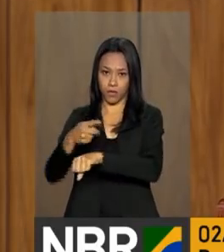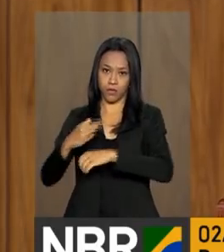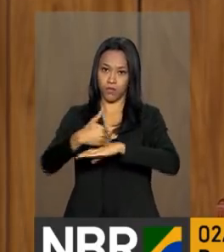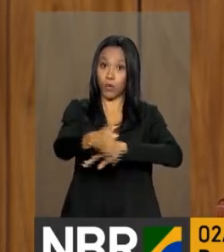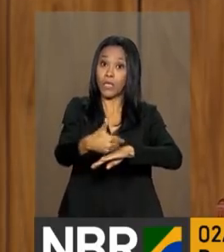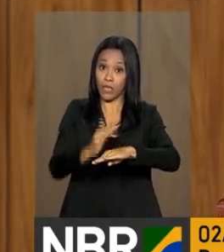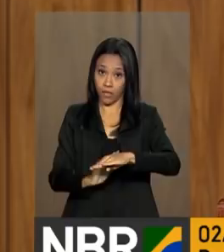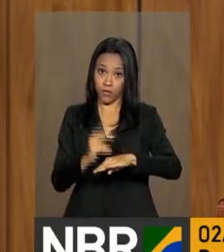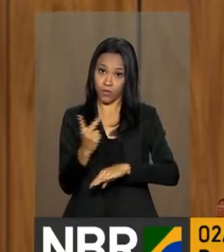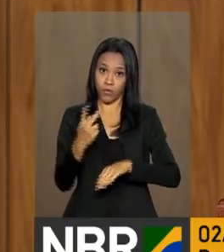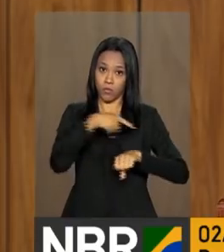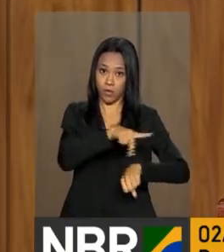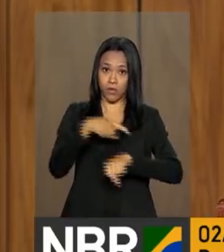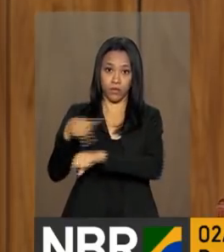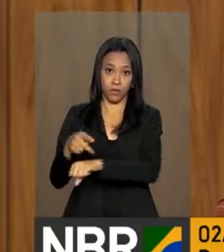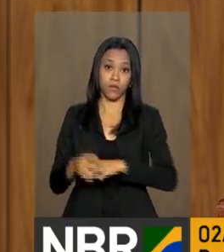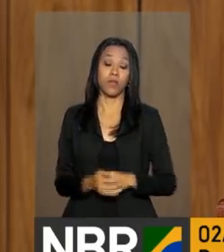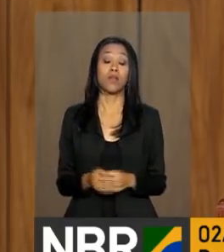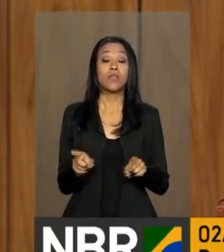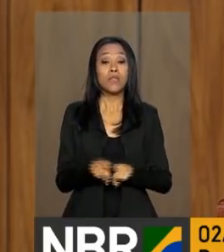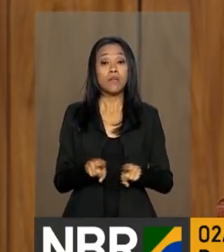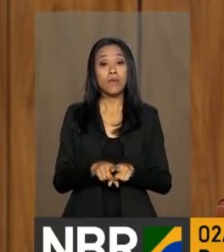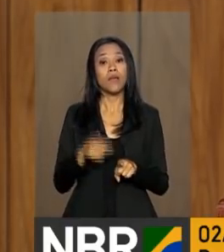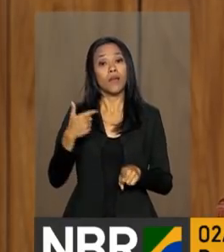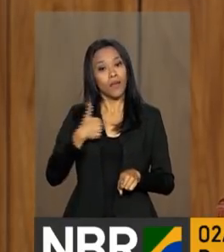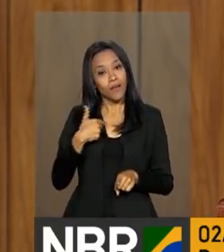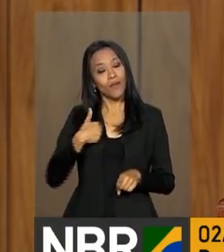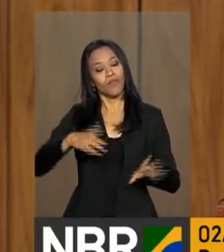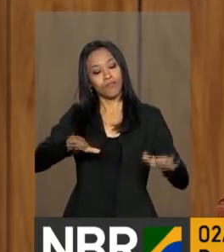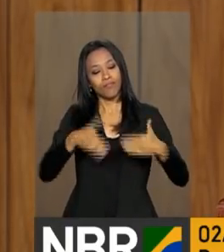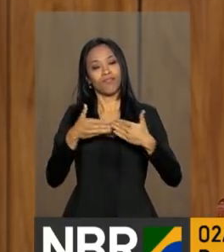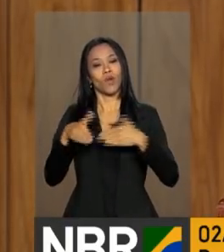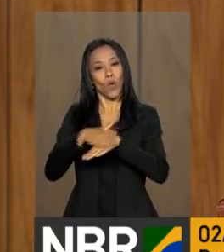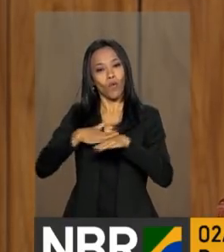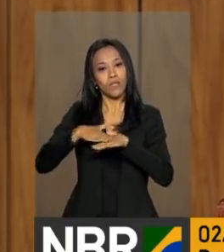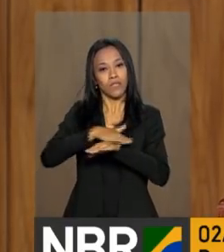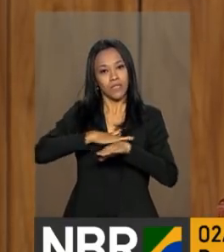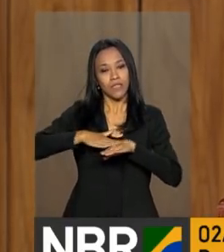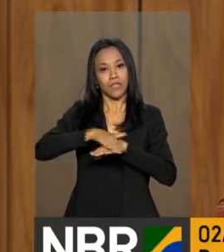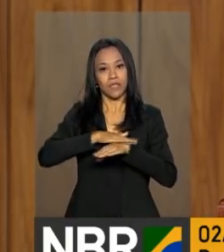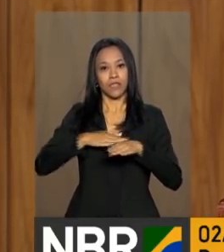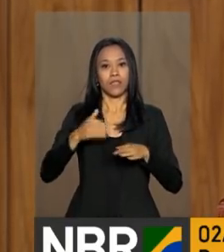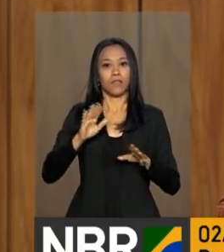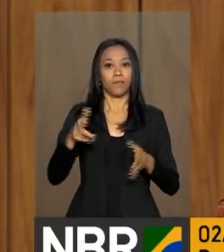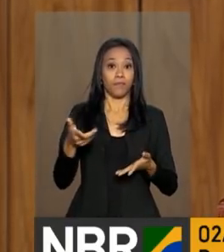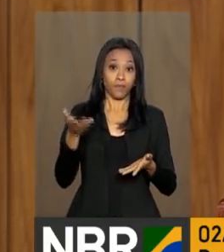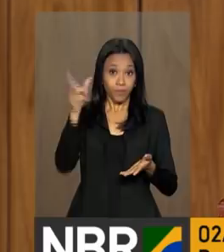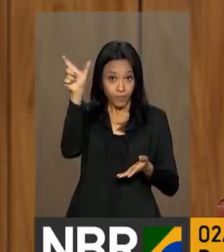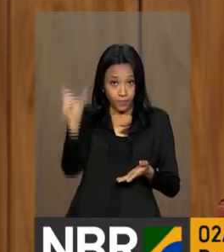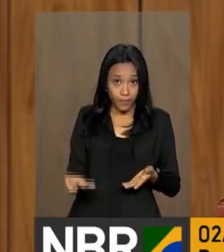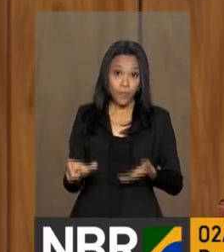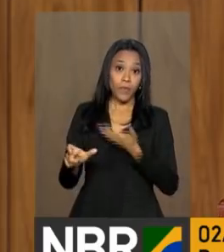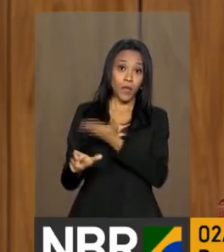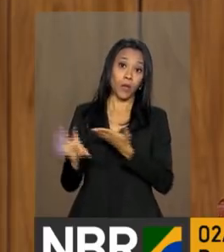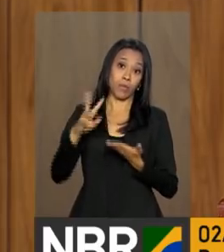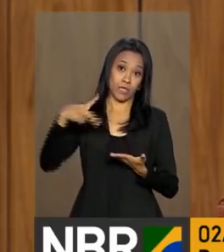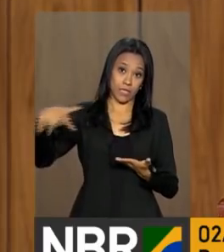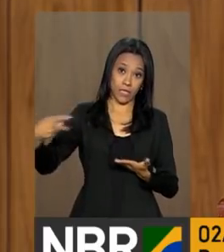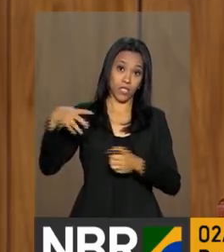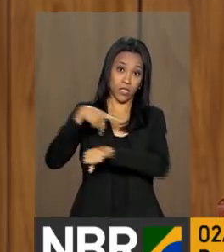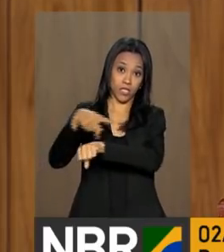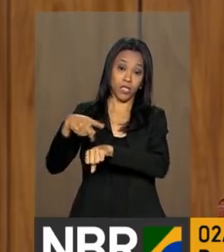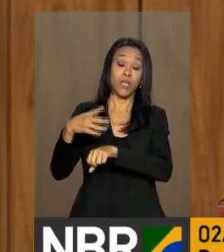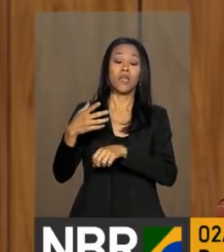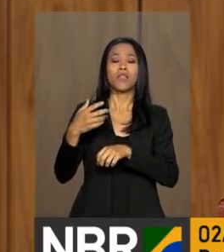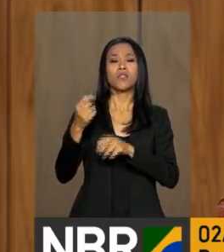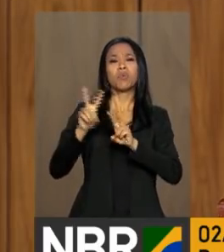também, eu tomei a liberdade de conversar com Sua Excelência, o senhor presidente Buterse, sobre a situação da